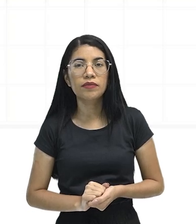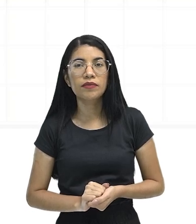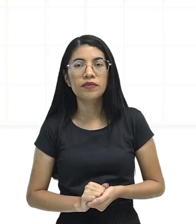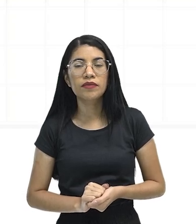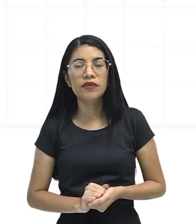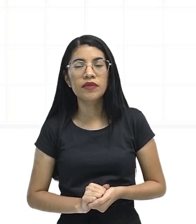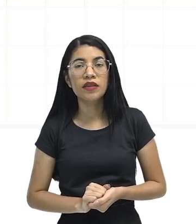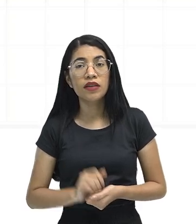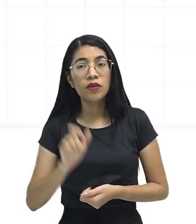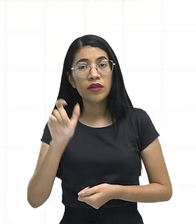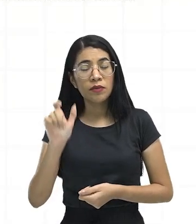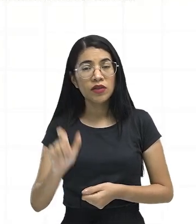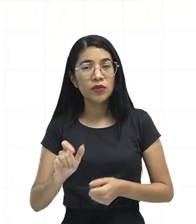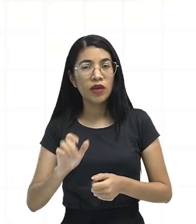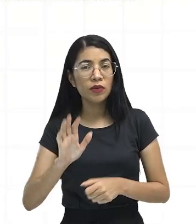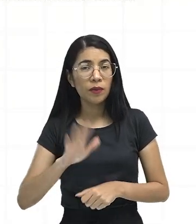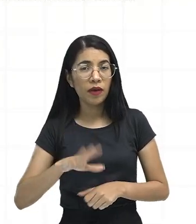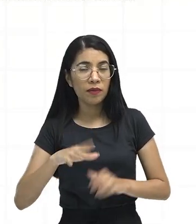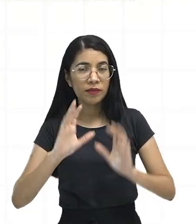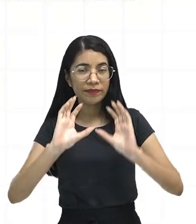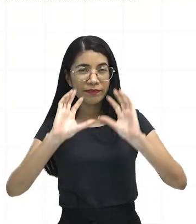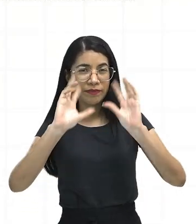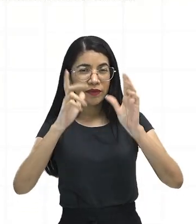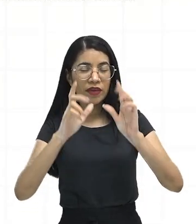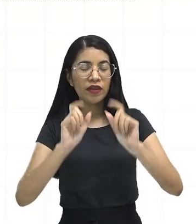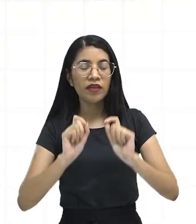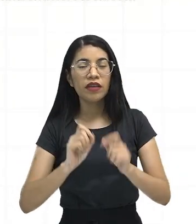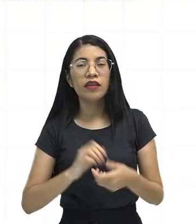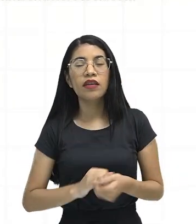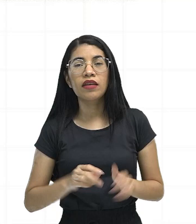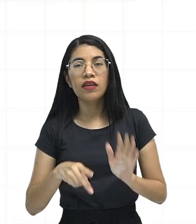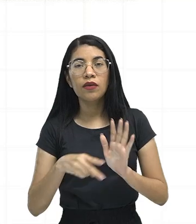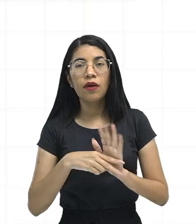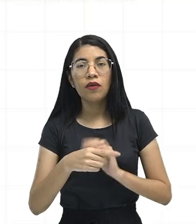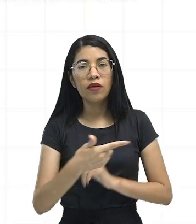do jogador de basquete aí, nesse caso, foi igual